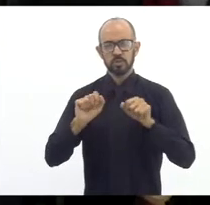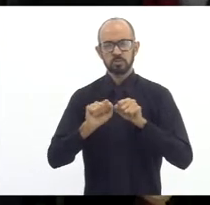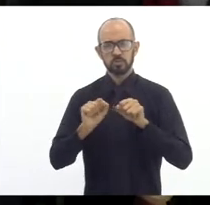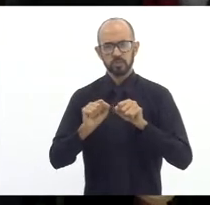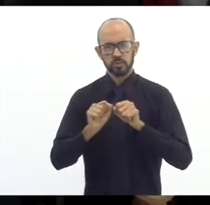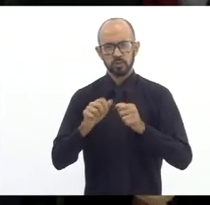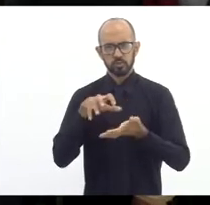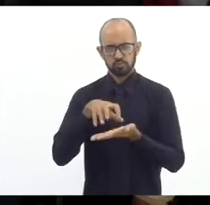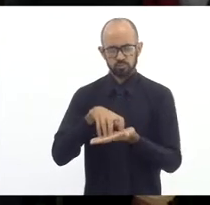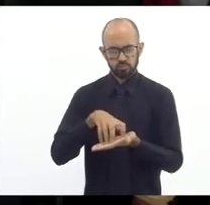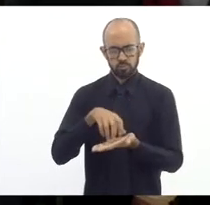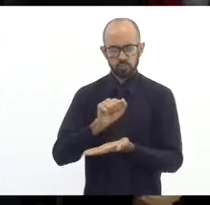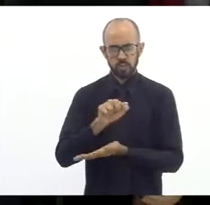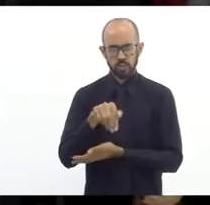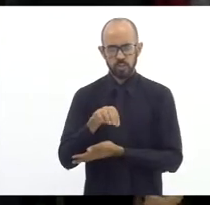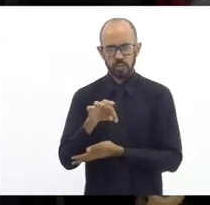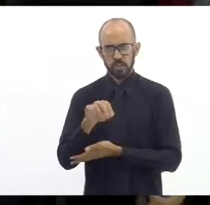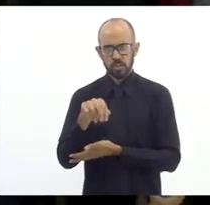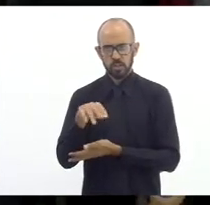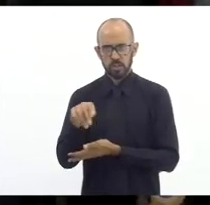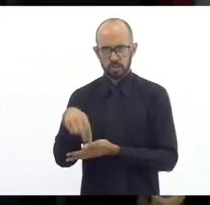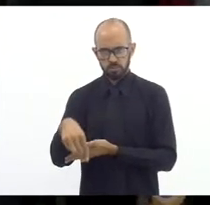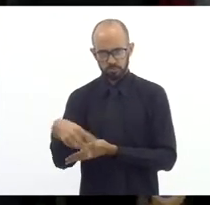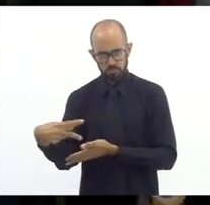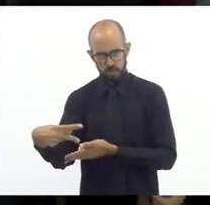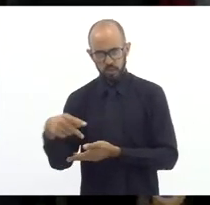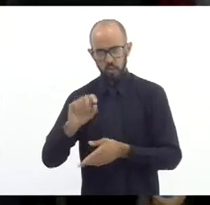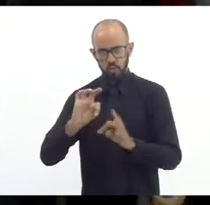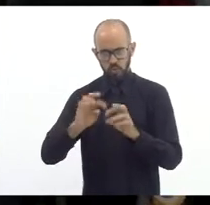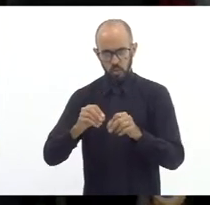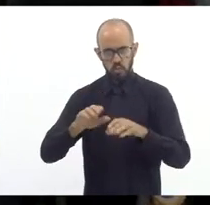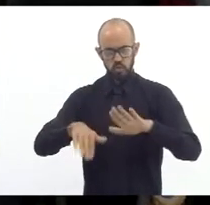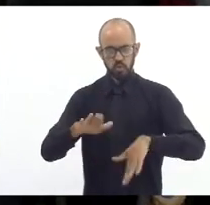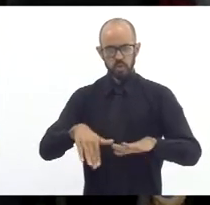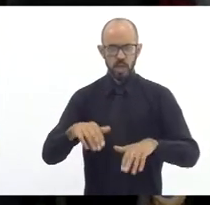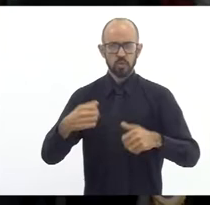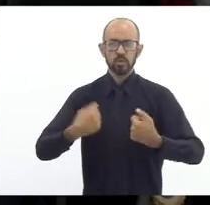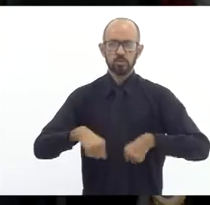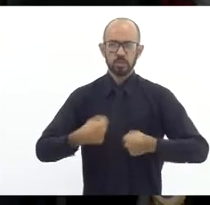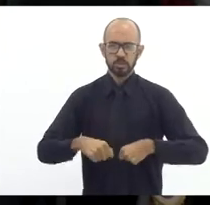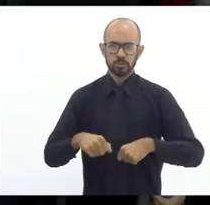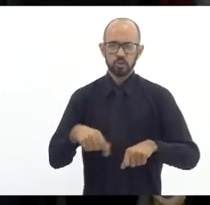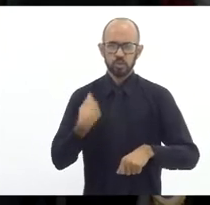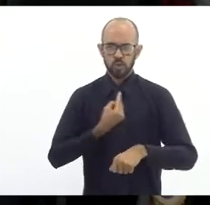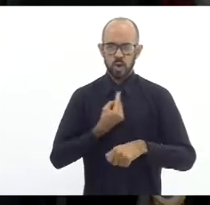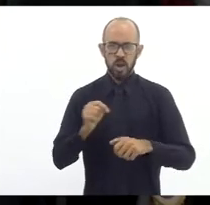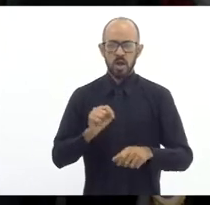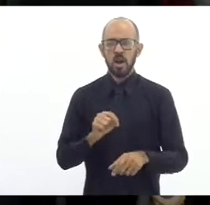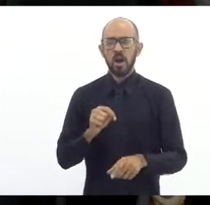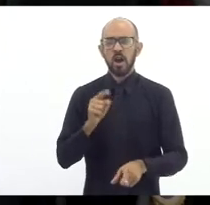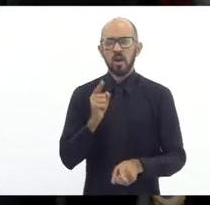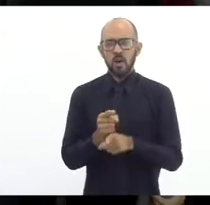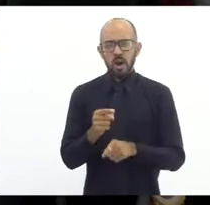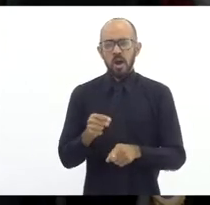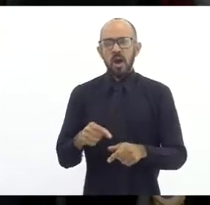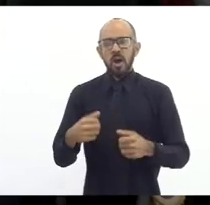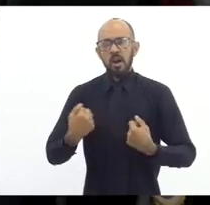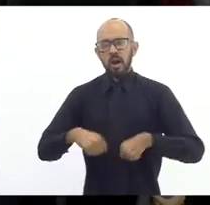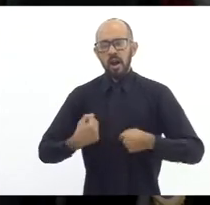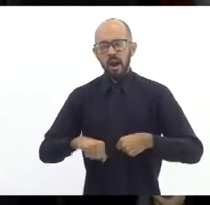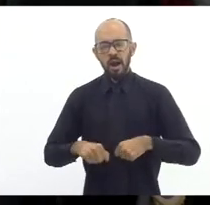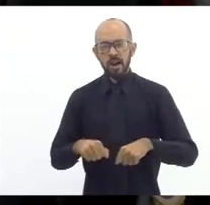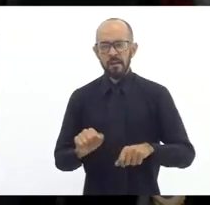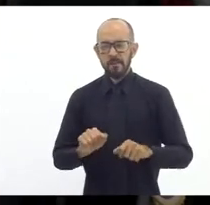Getransp e com cuidado de fiscalização que é necessário, e a gente tem encontrado e detectado de fato uma necessidade,